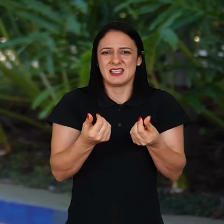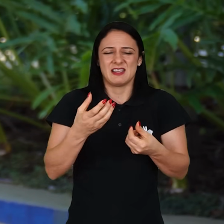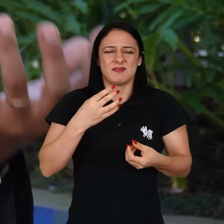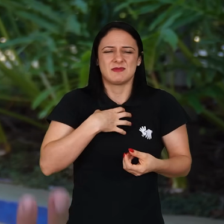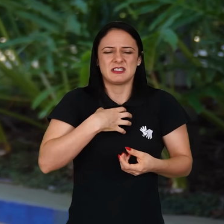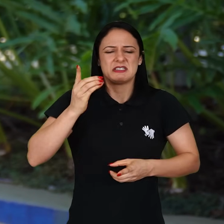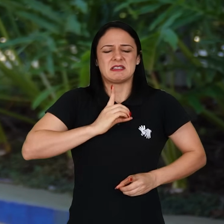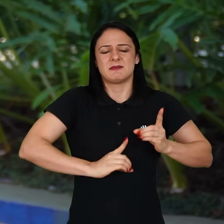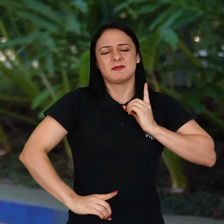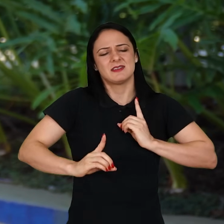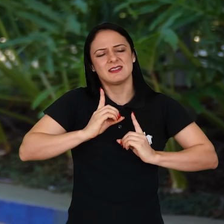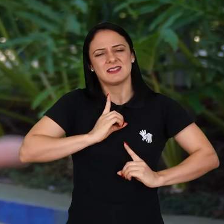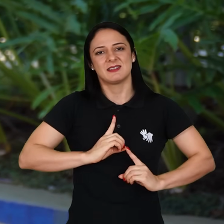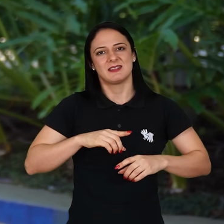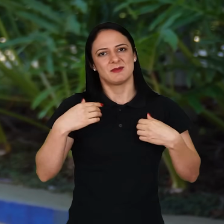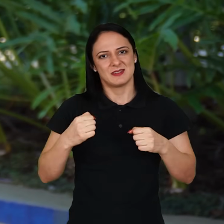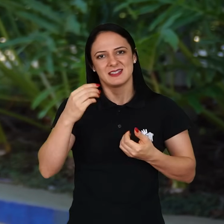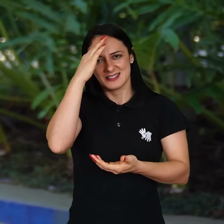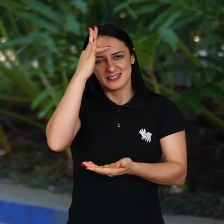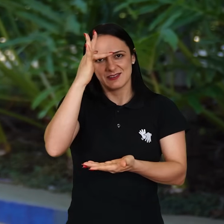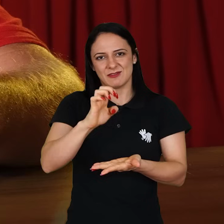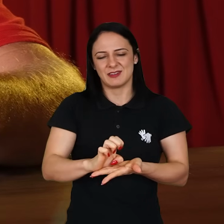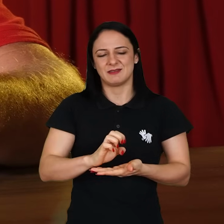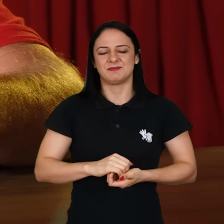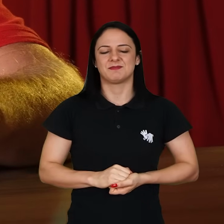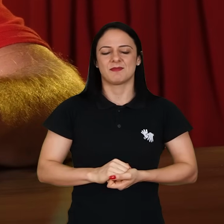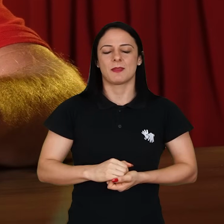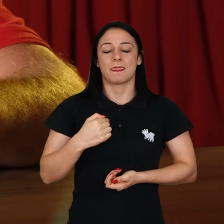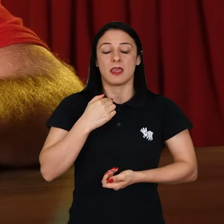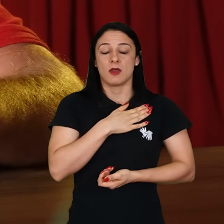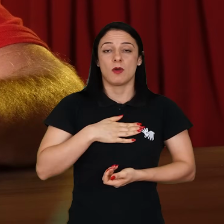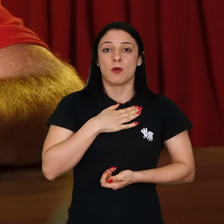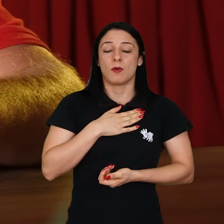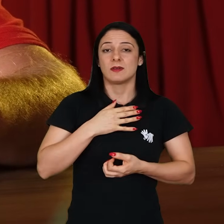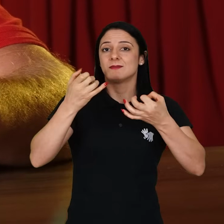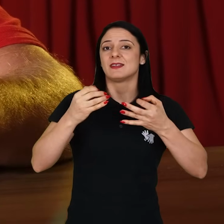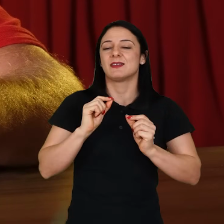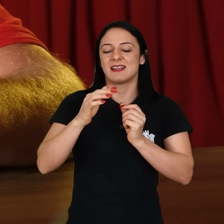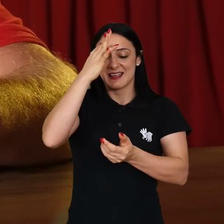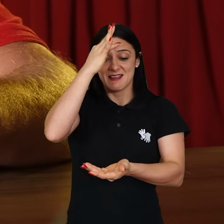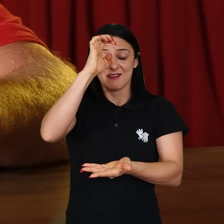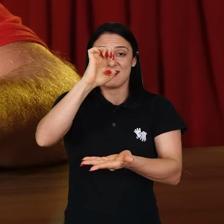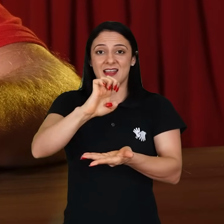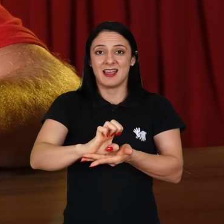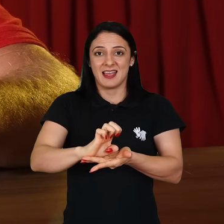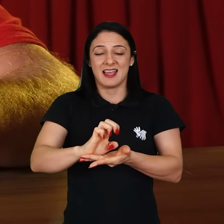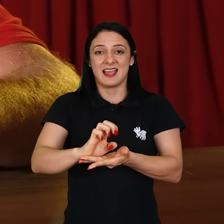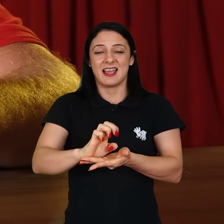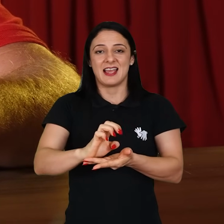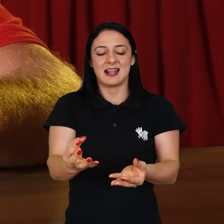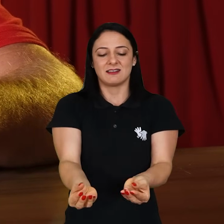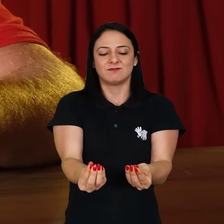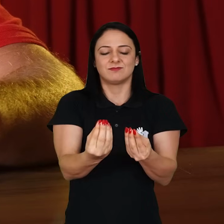uma depressão. E eu preciso dessa fé. Eu gosto de dizer que a fé, ela traz